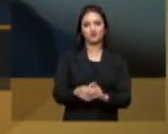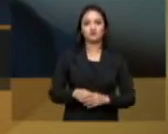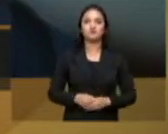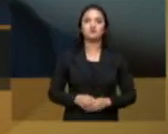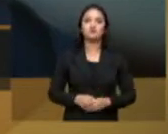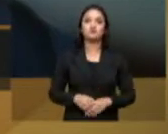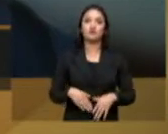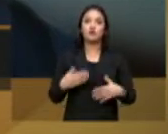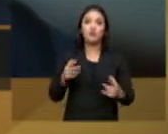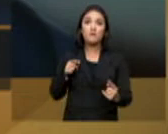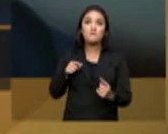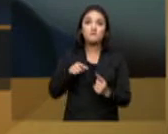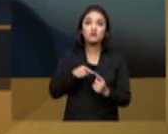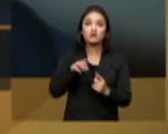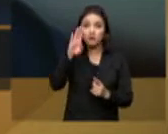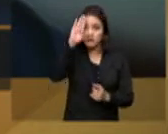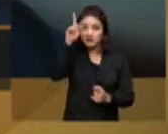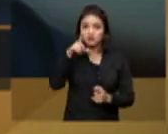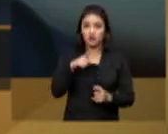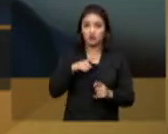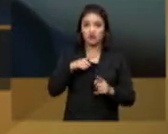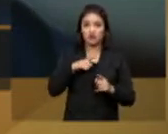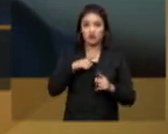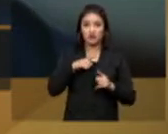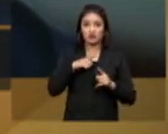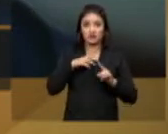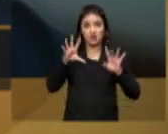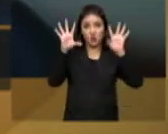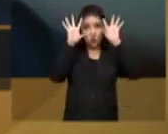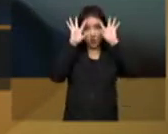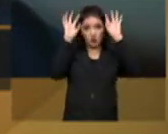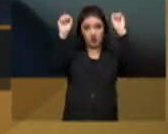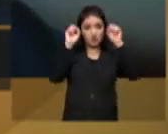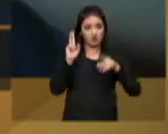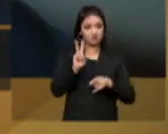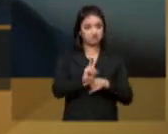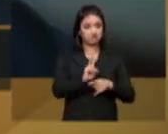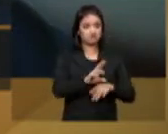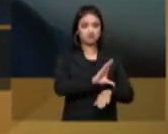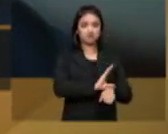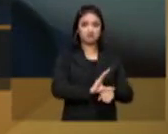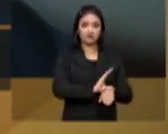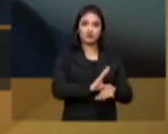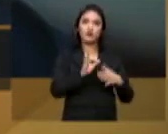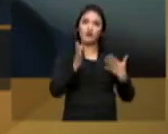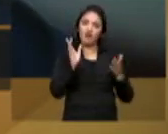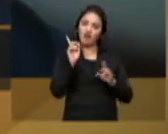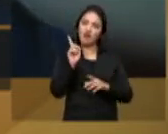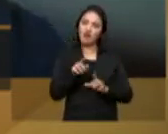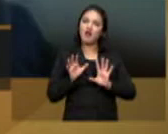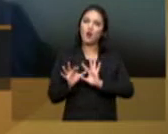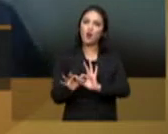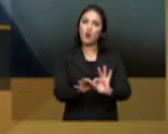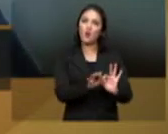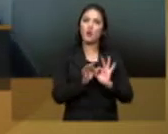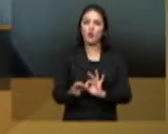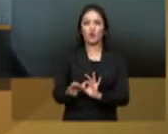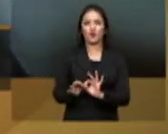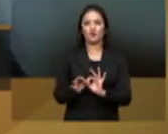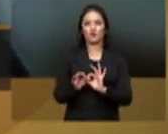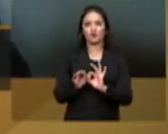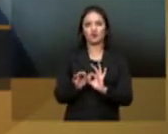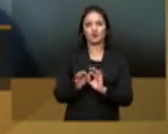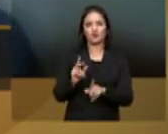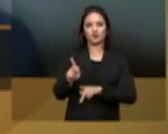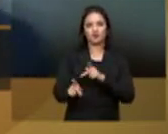Corte Constitucional, é essa. Parabenizo Vossa Excelência e cumprimento pela celebração